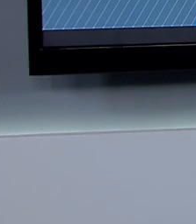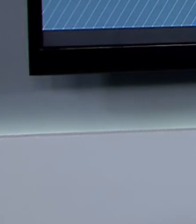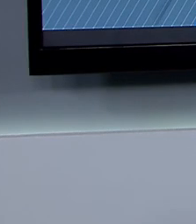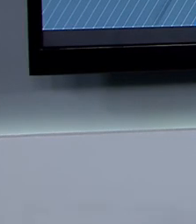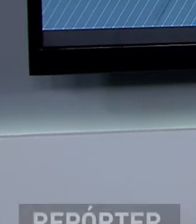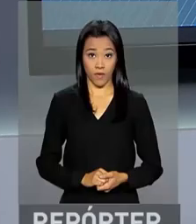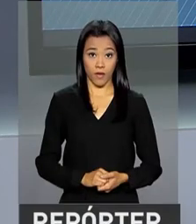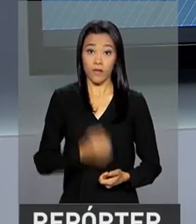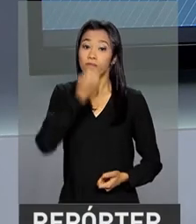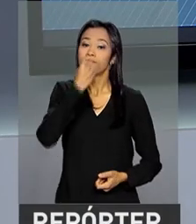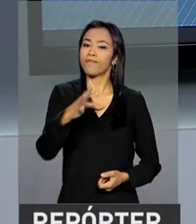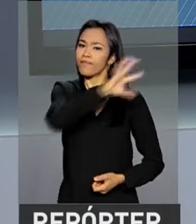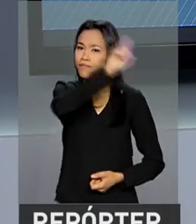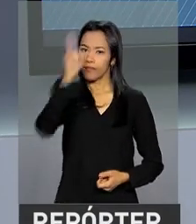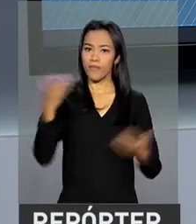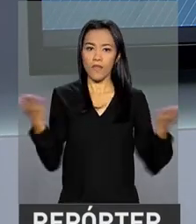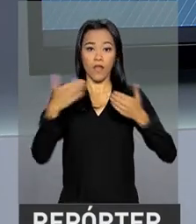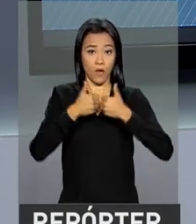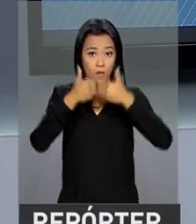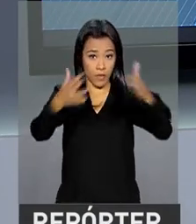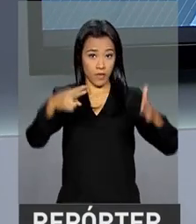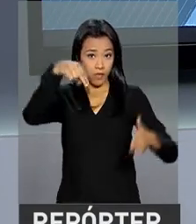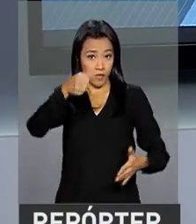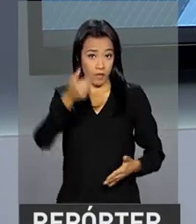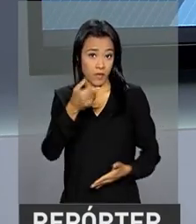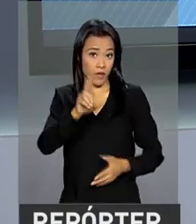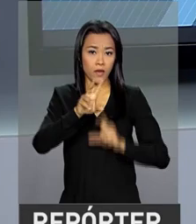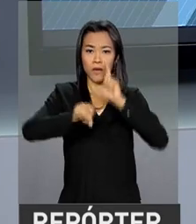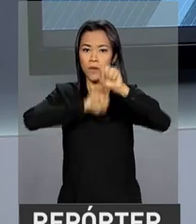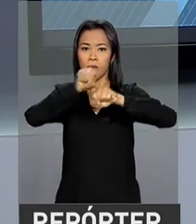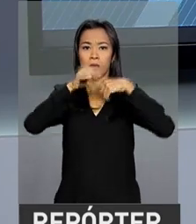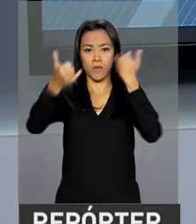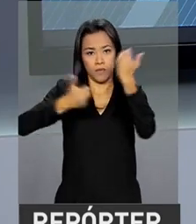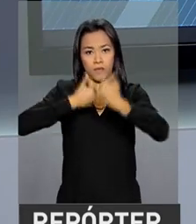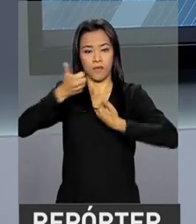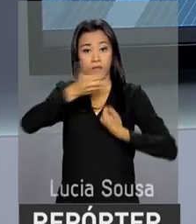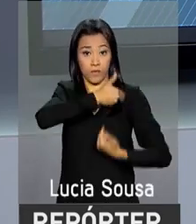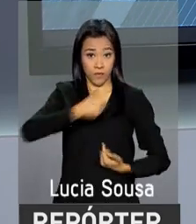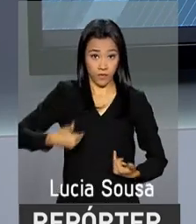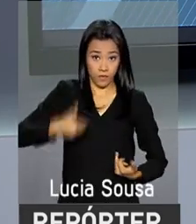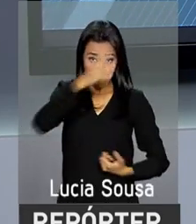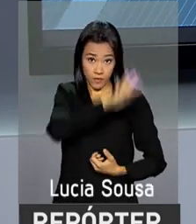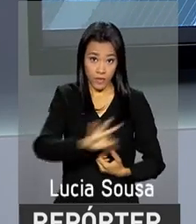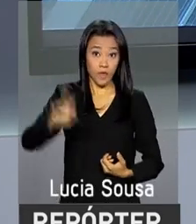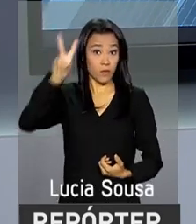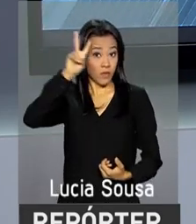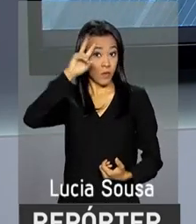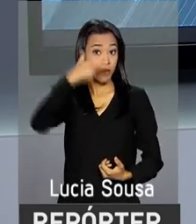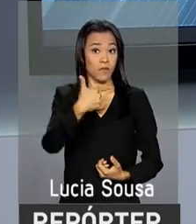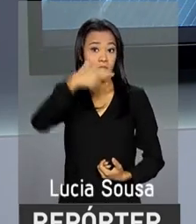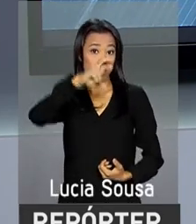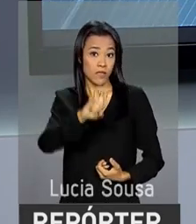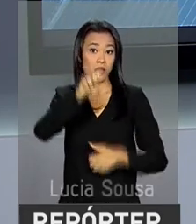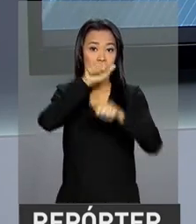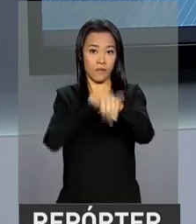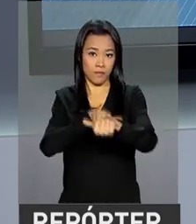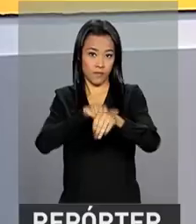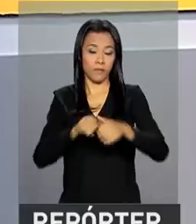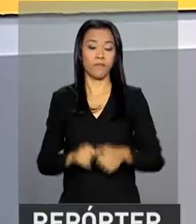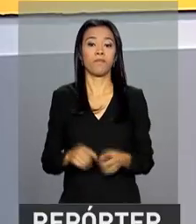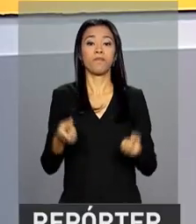olá bom dia começa agora o repórter nbr com as notícias do governo federal desta segunda-feira 25 de setembro